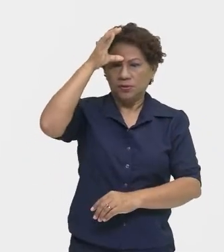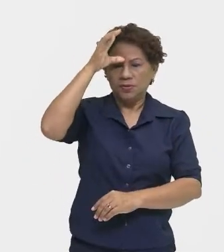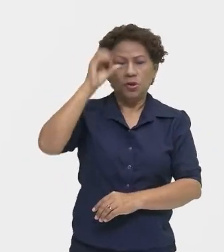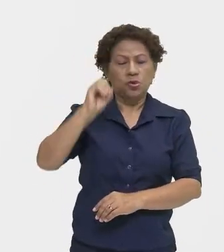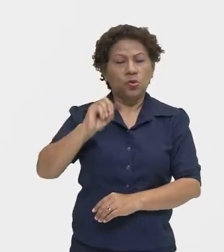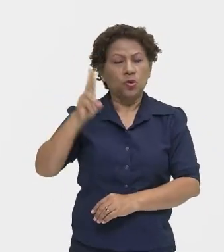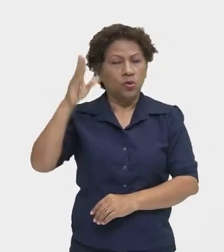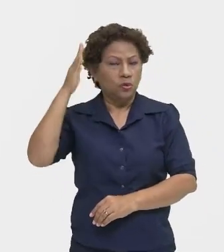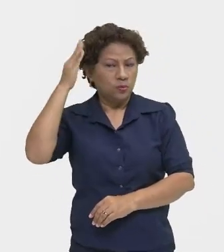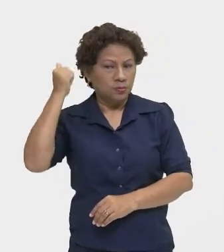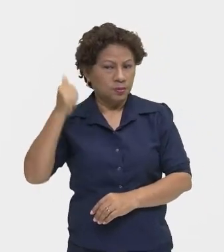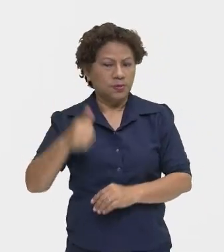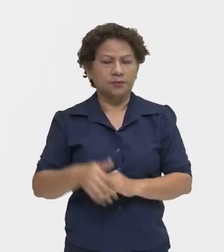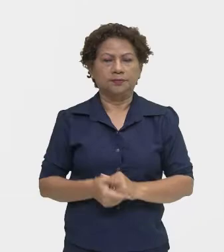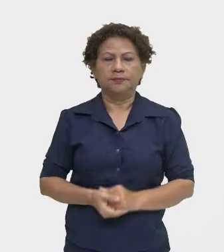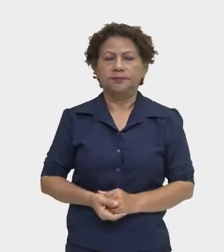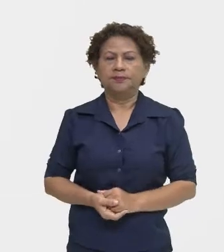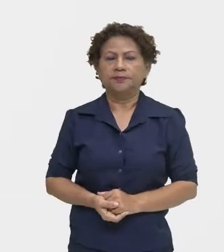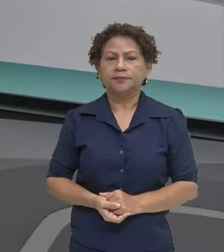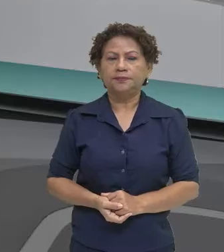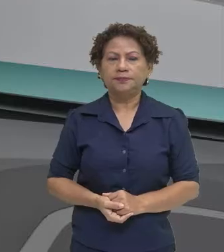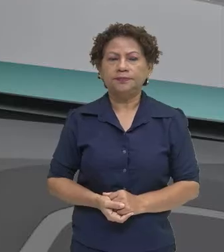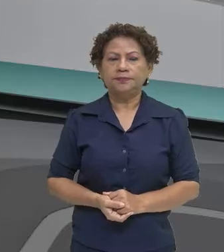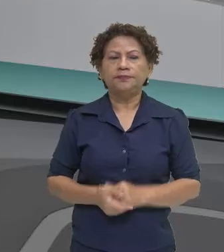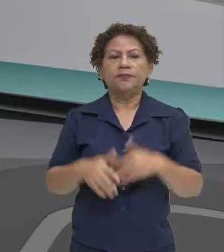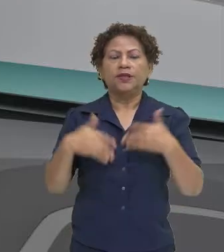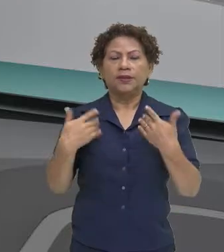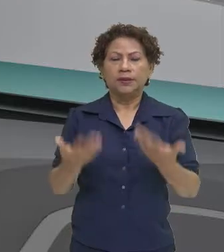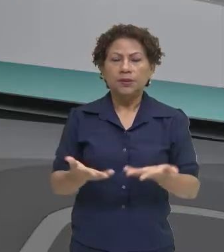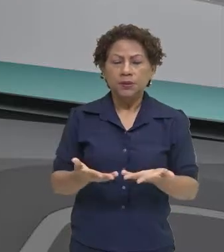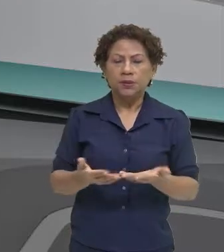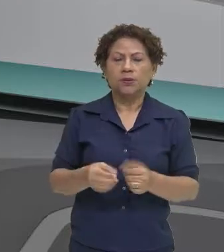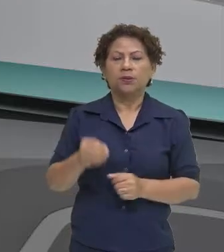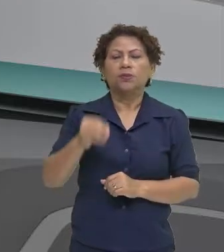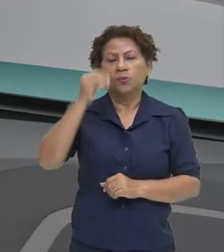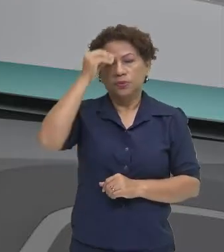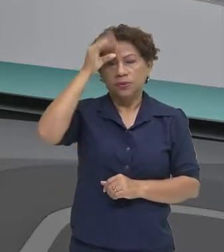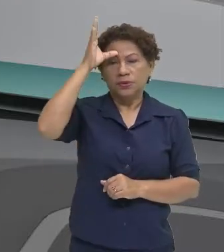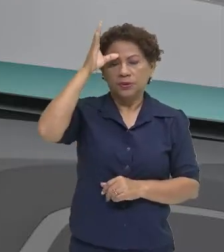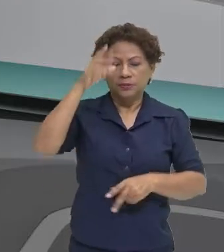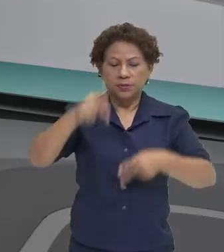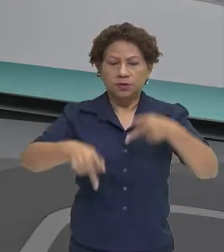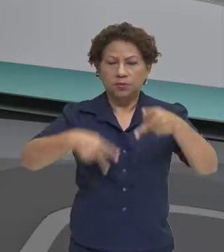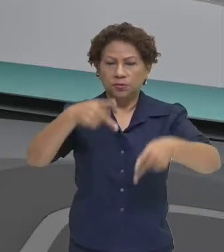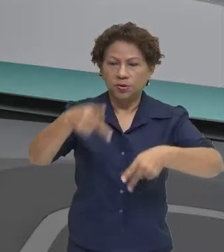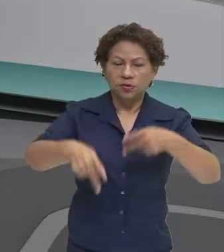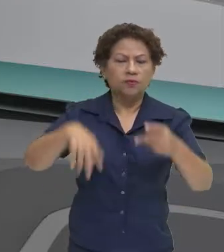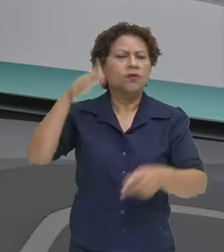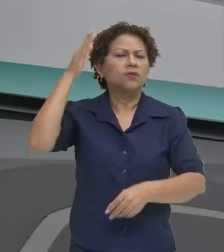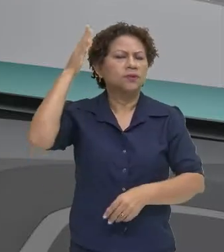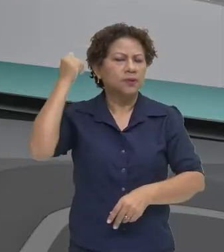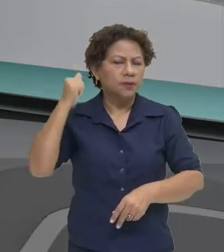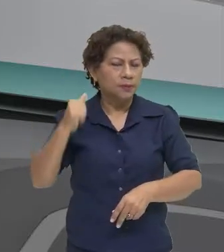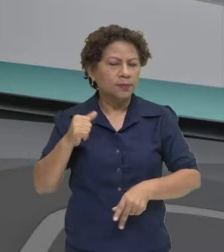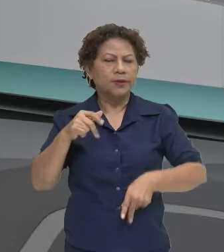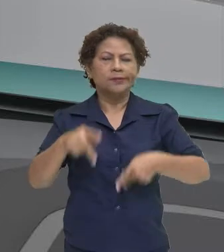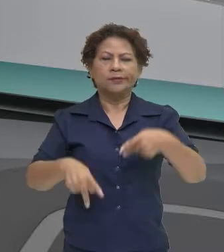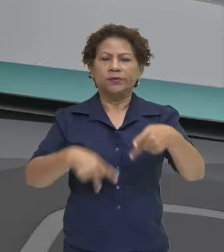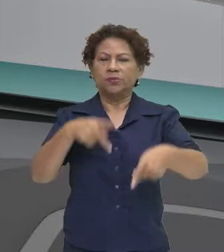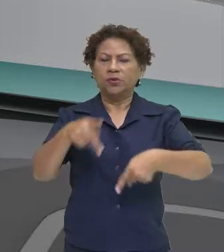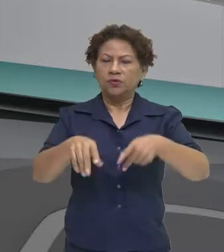povo e conhecimento ou saber. Então, o conhecimento do povo, o saber do povo, certo? E